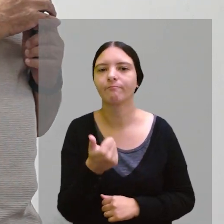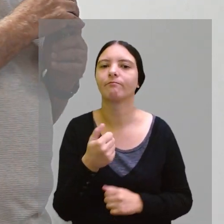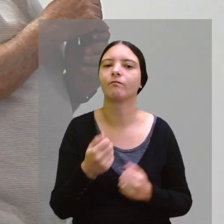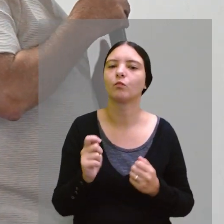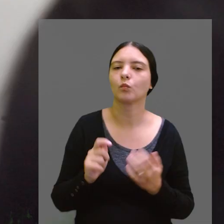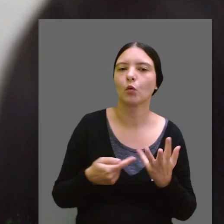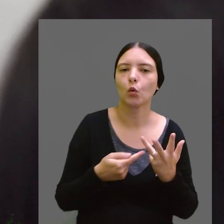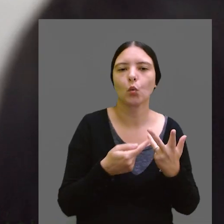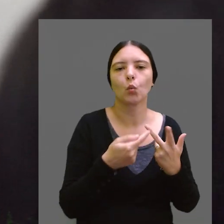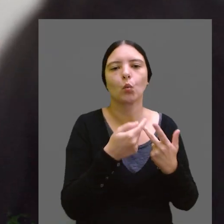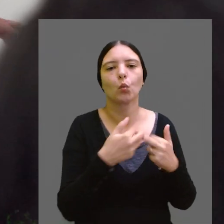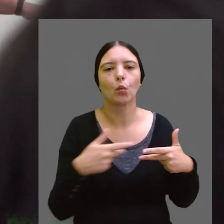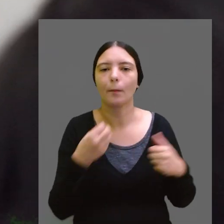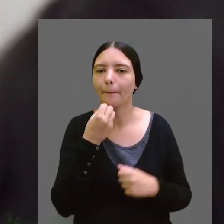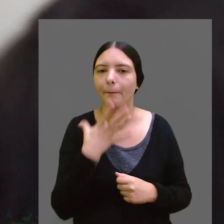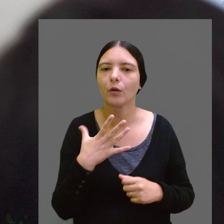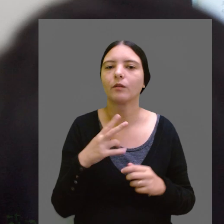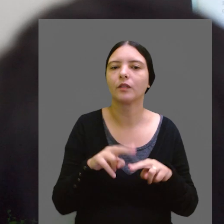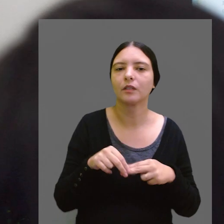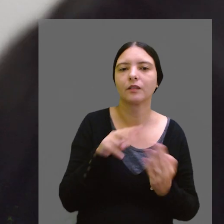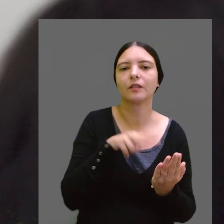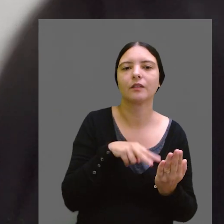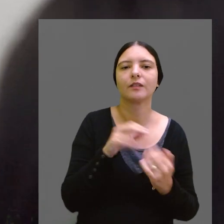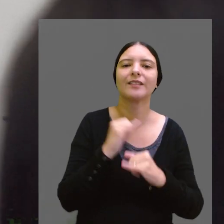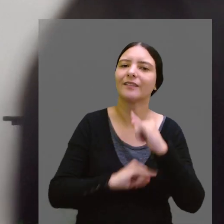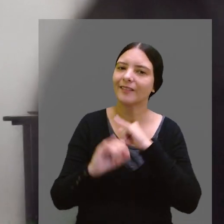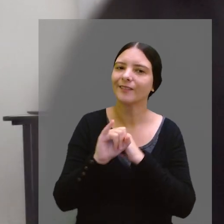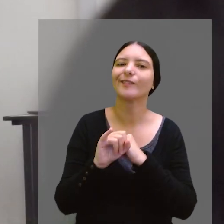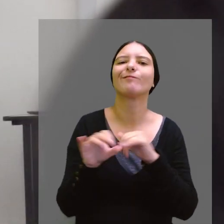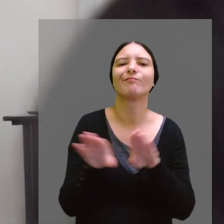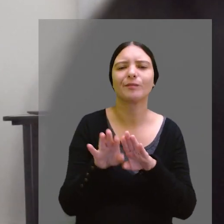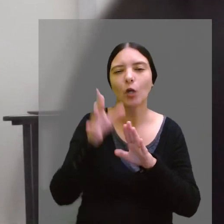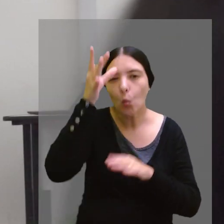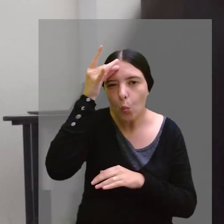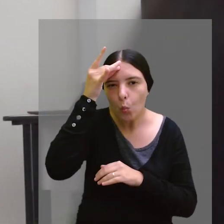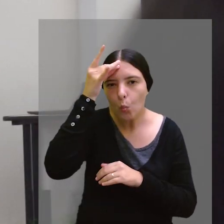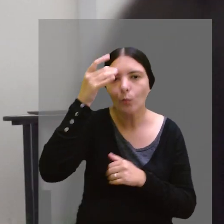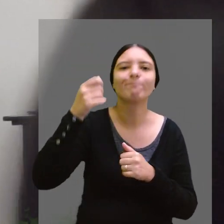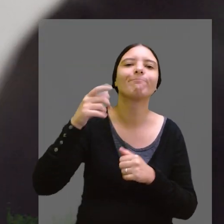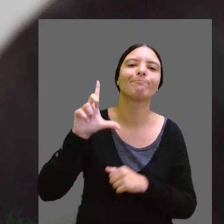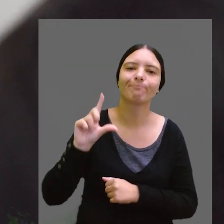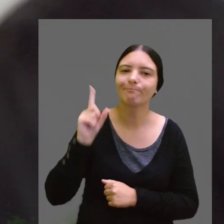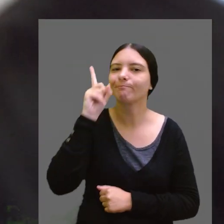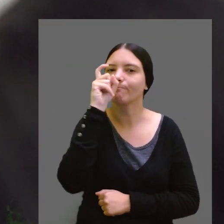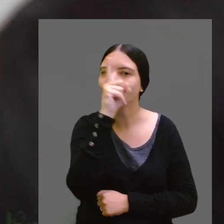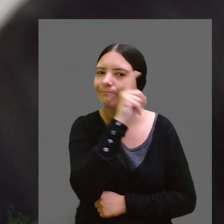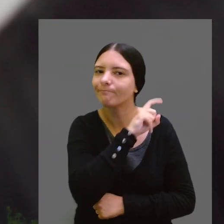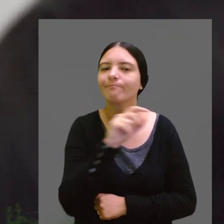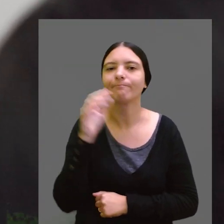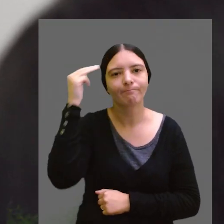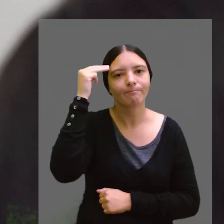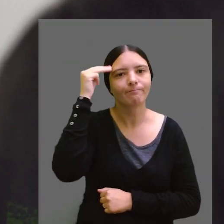todas da leitura. A internet também dificulta a retenção de informação, exigindo menos uso